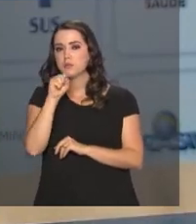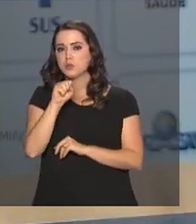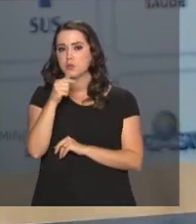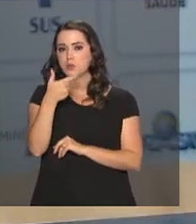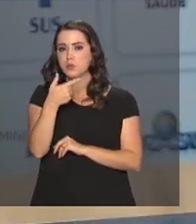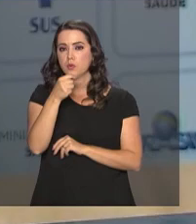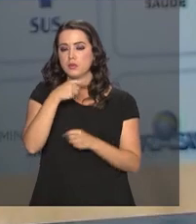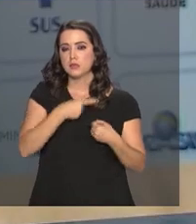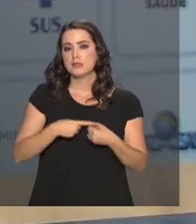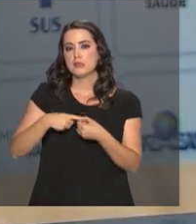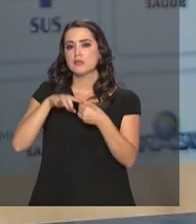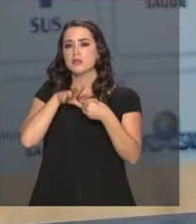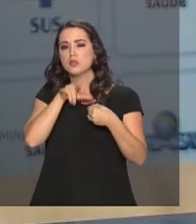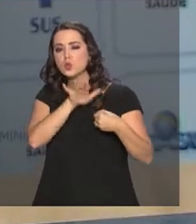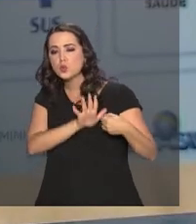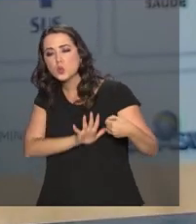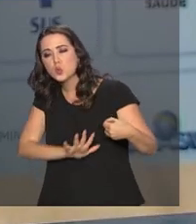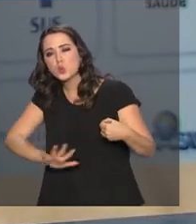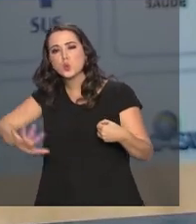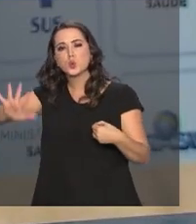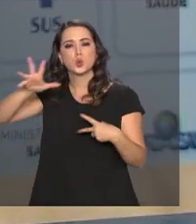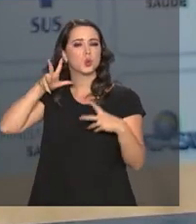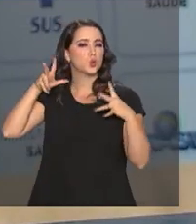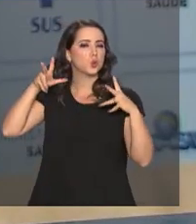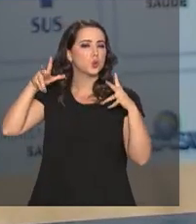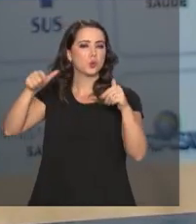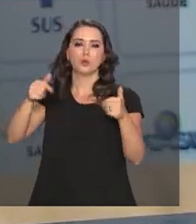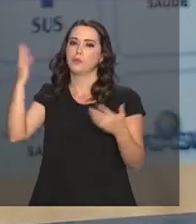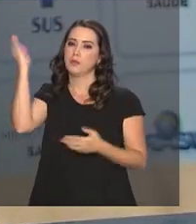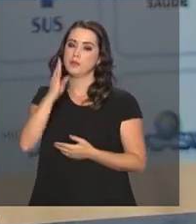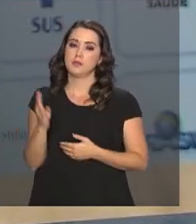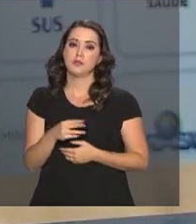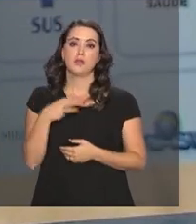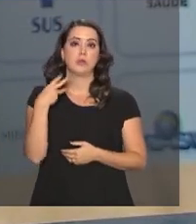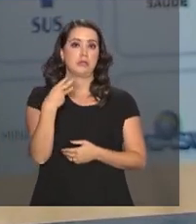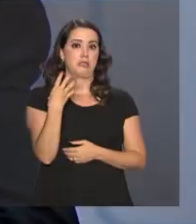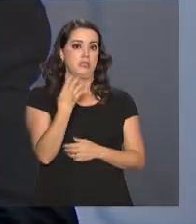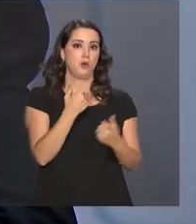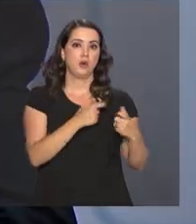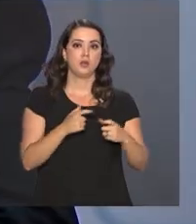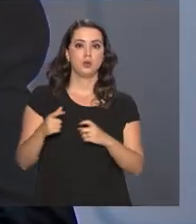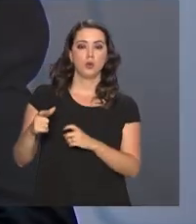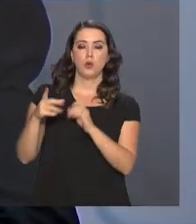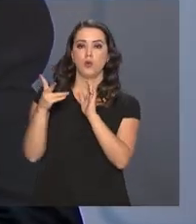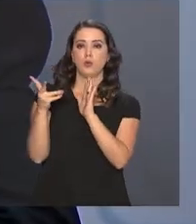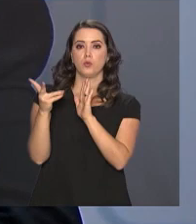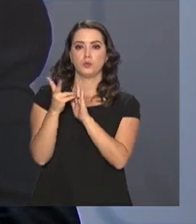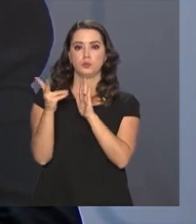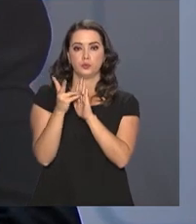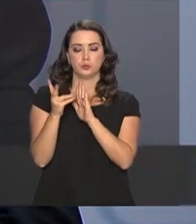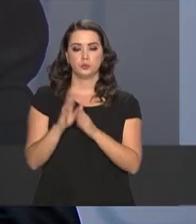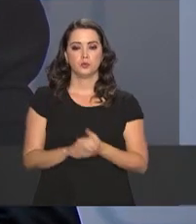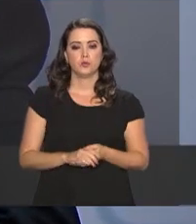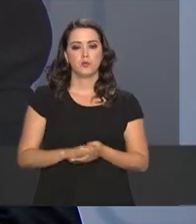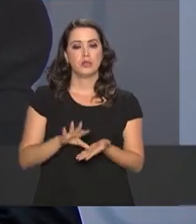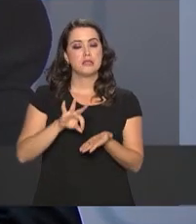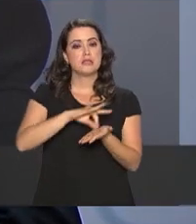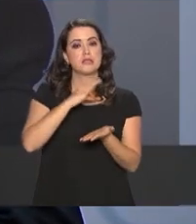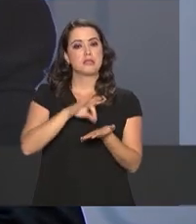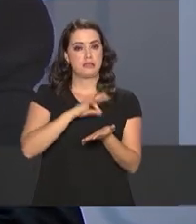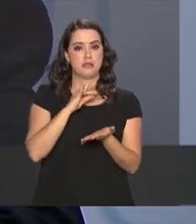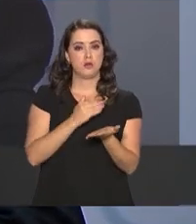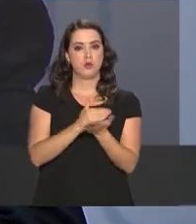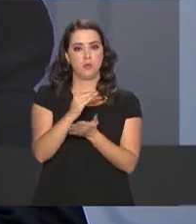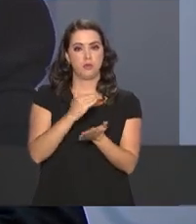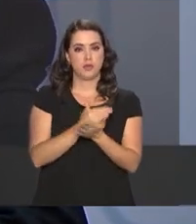municípios de todos os estados e de 34 distritos indígenas inscrição a partir das 8 horas do dia